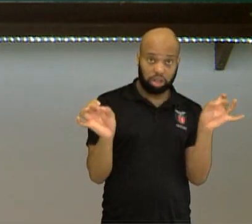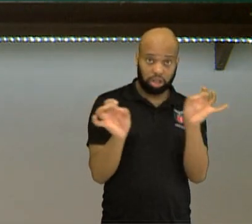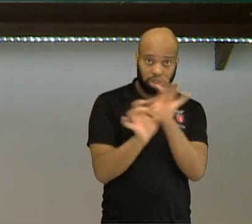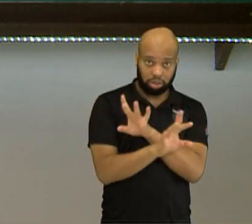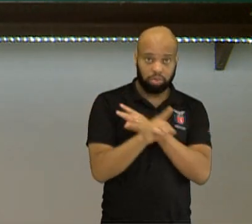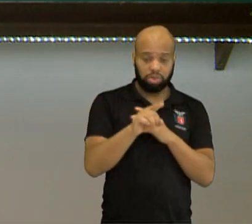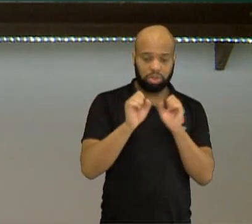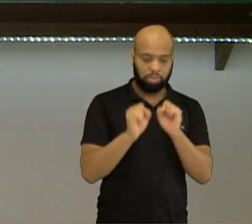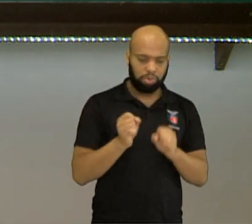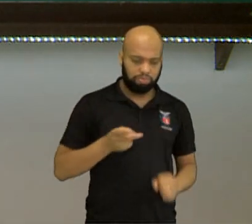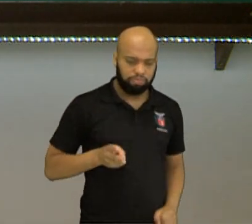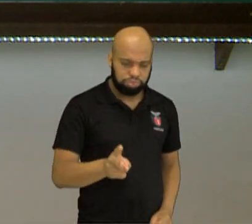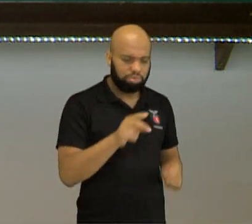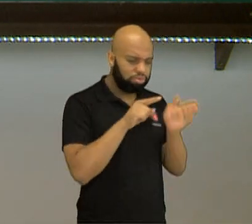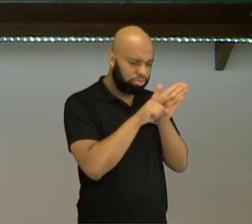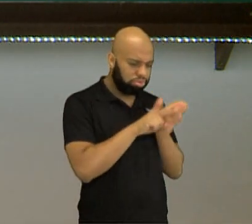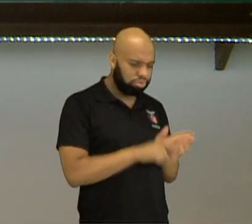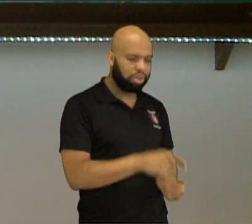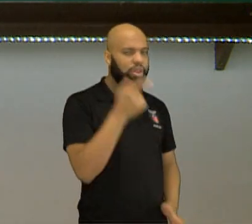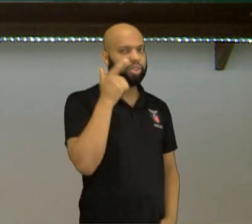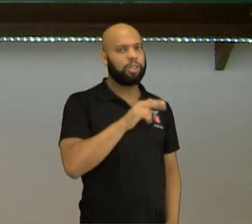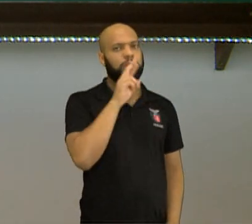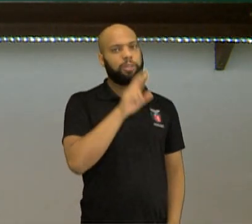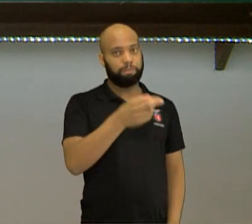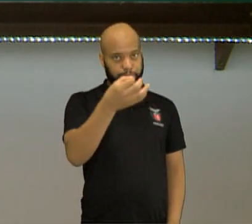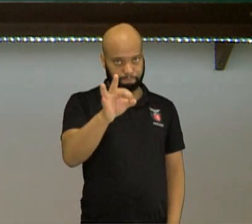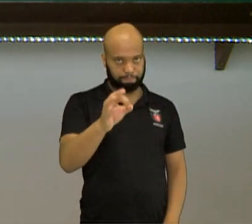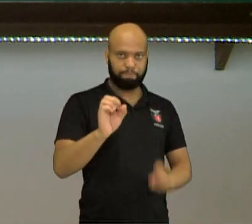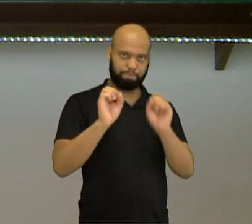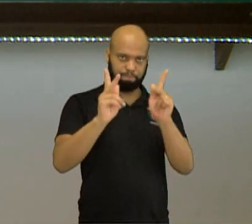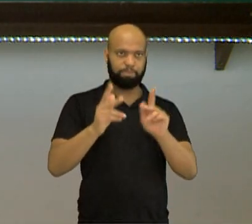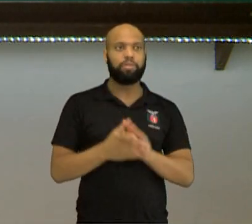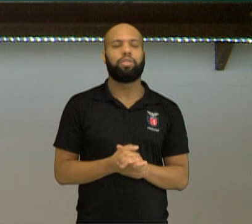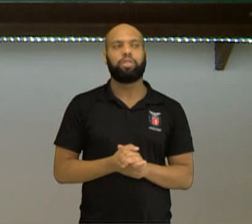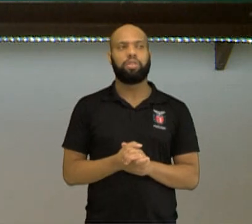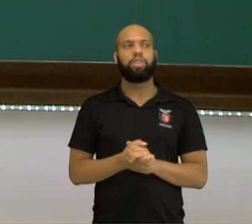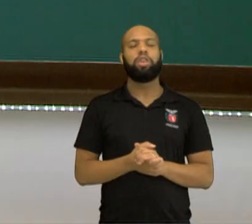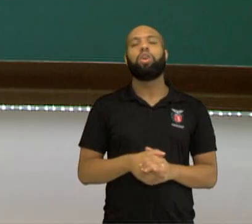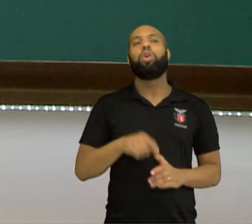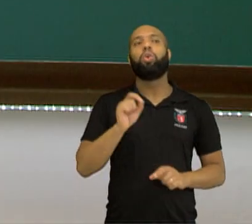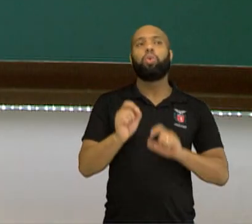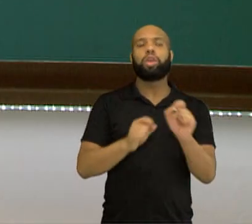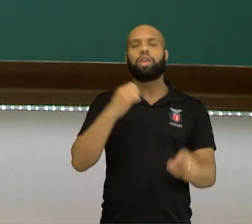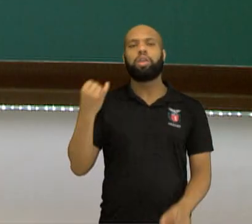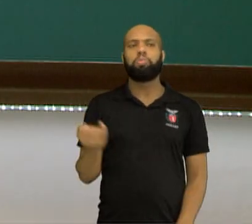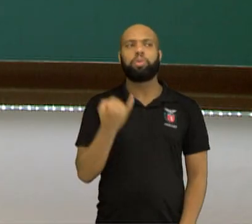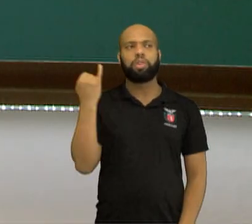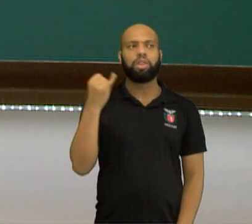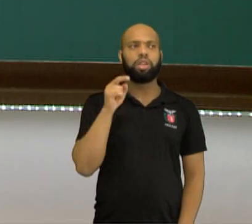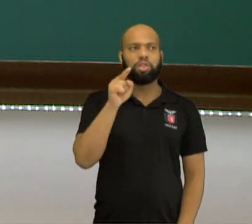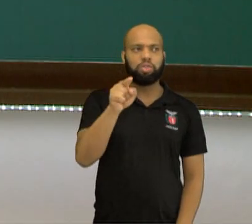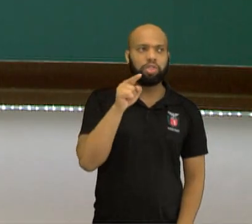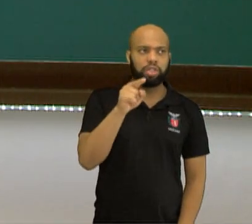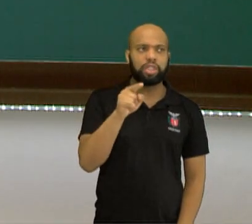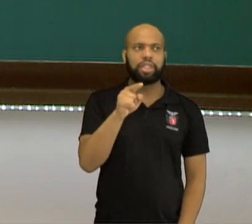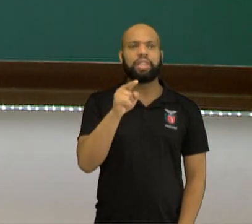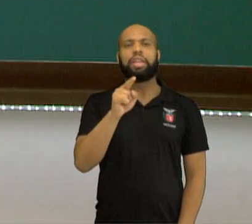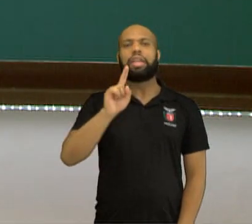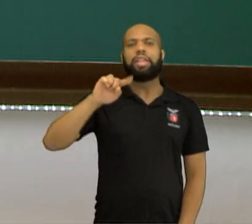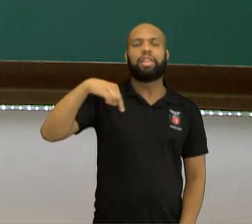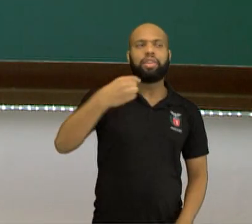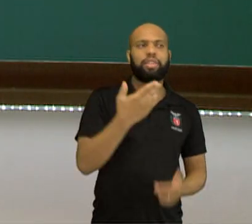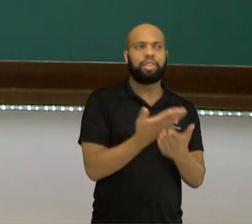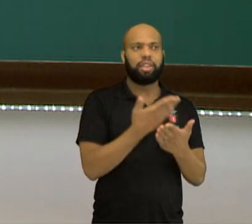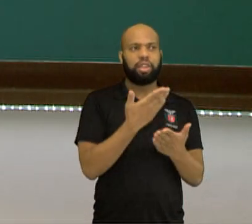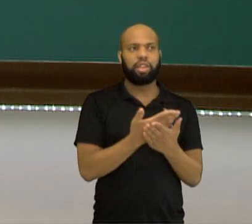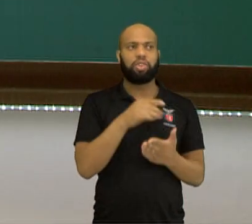pode continuar procurando a resposta, tá? Aí, o ideal seria que você, na próxima aula